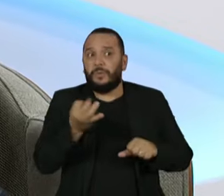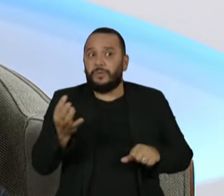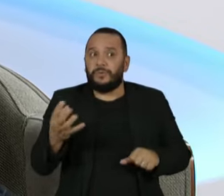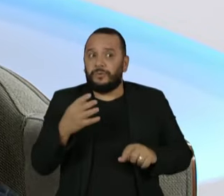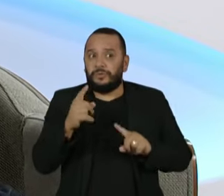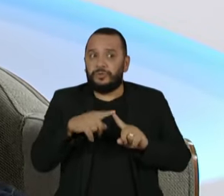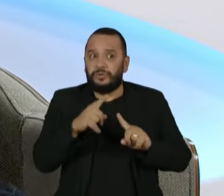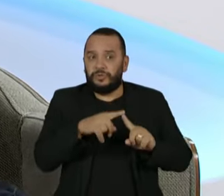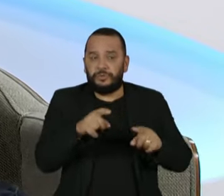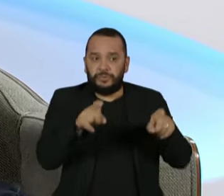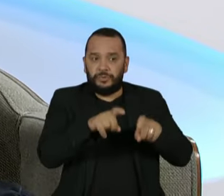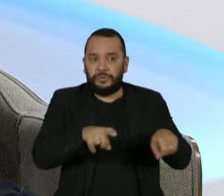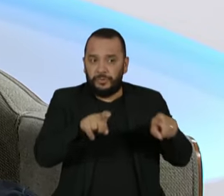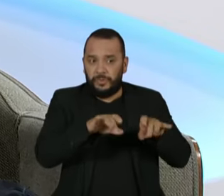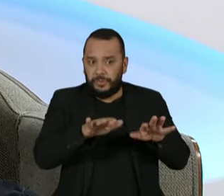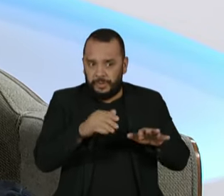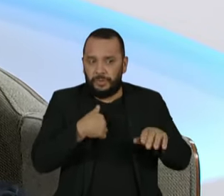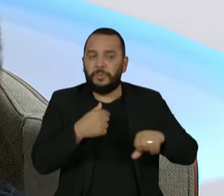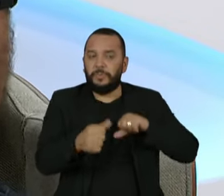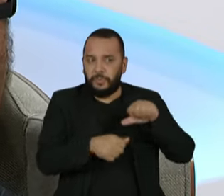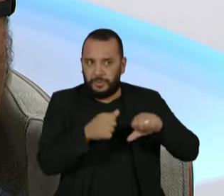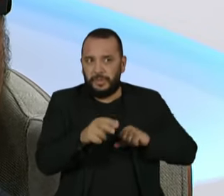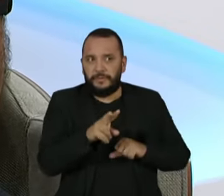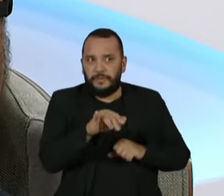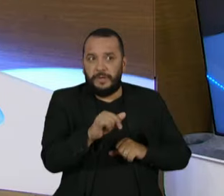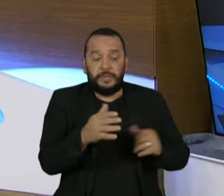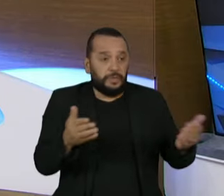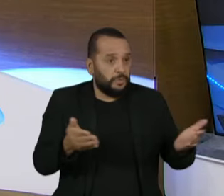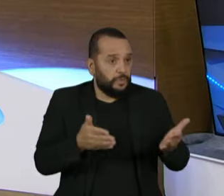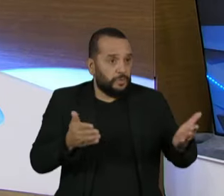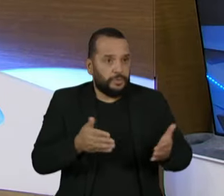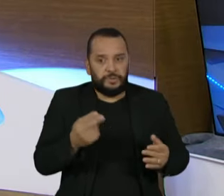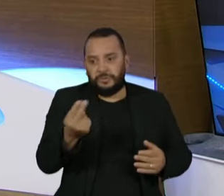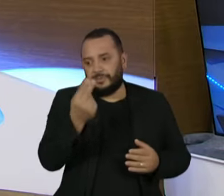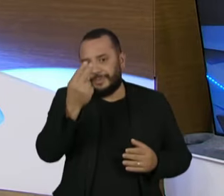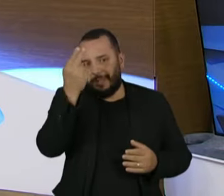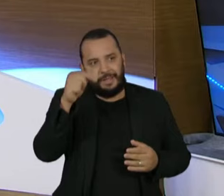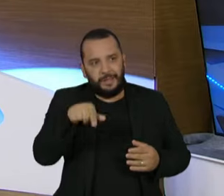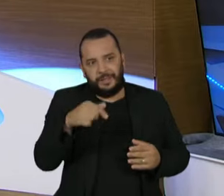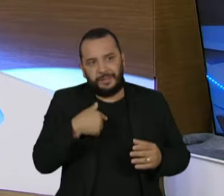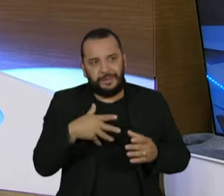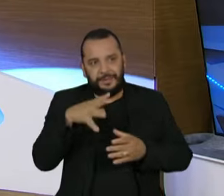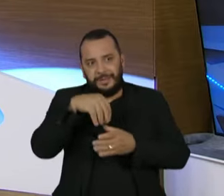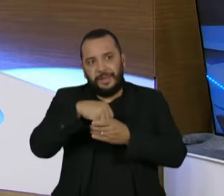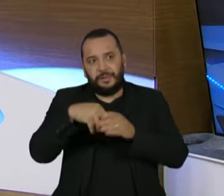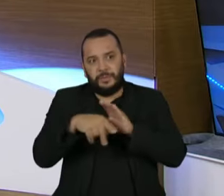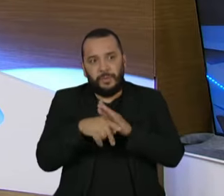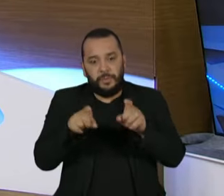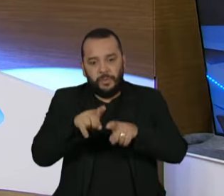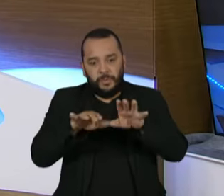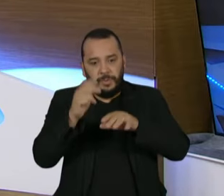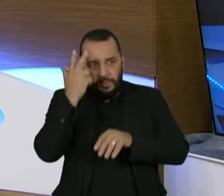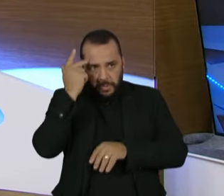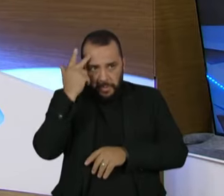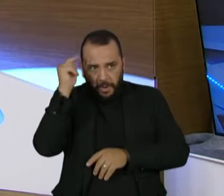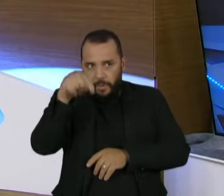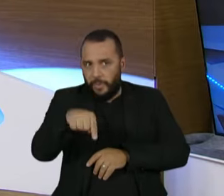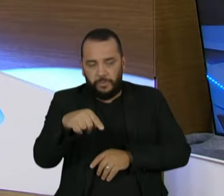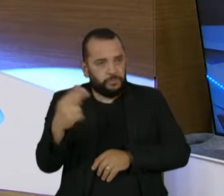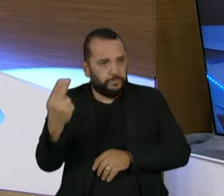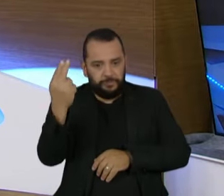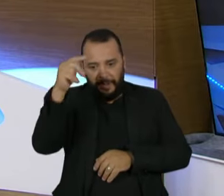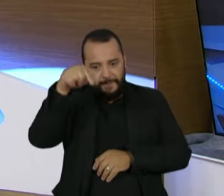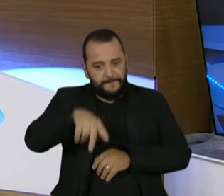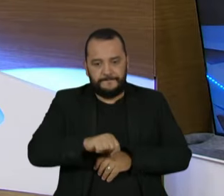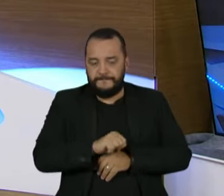são na prática inviáveis em computadores normais computadores clássicos né como a gente teria de